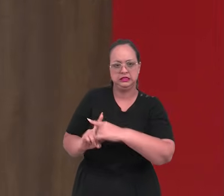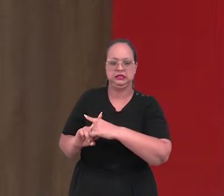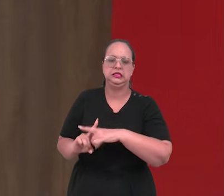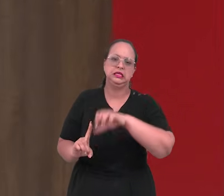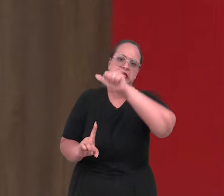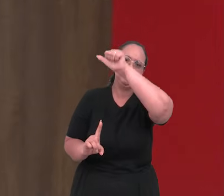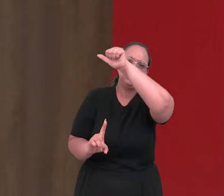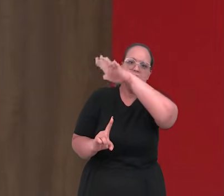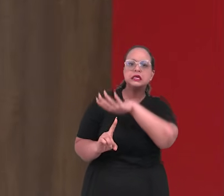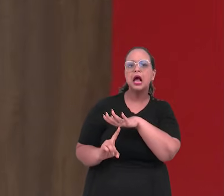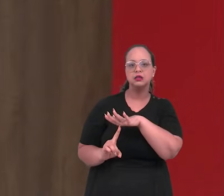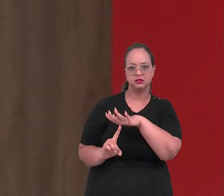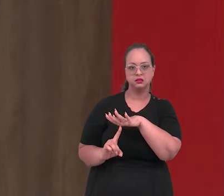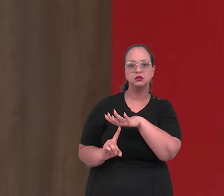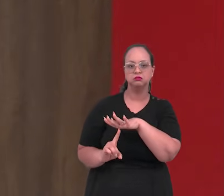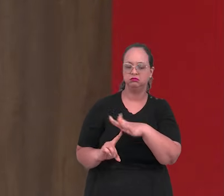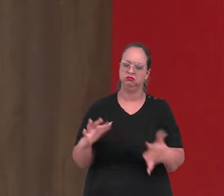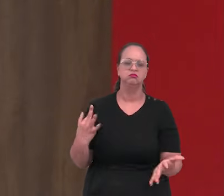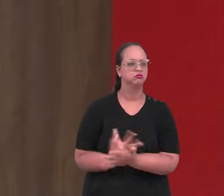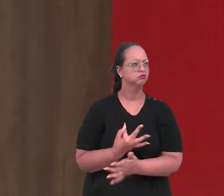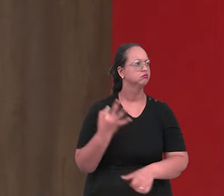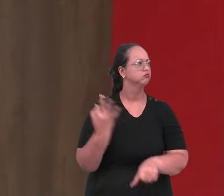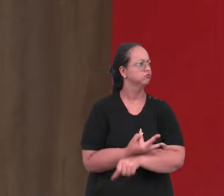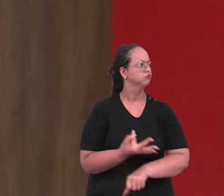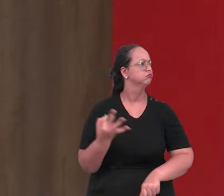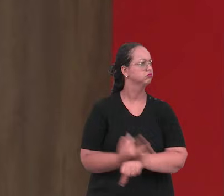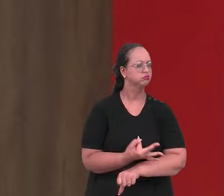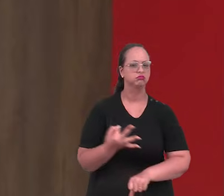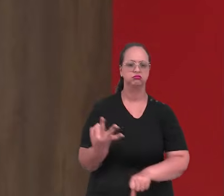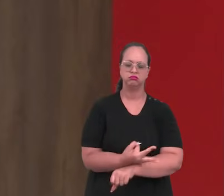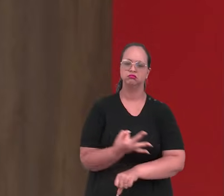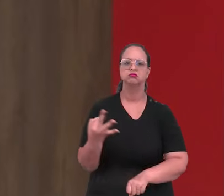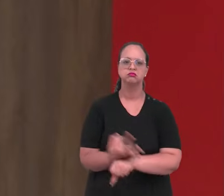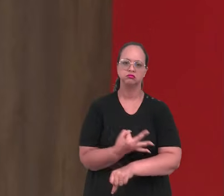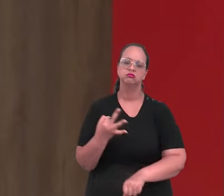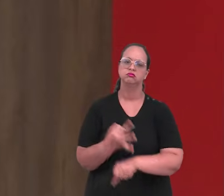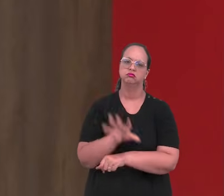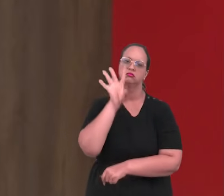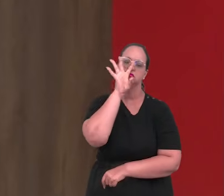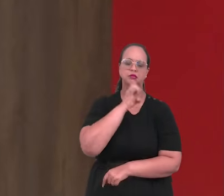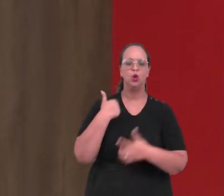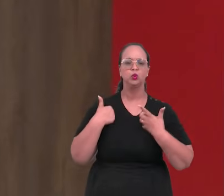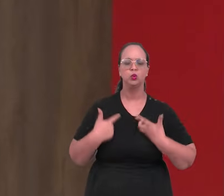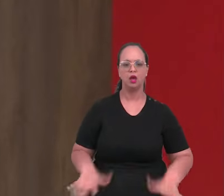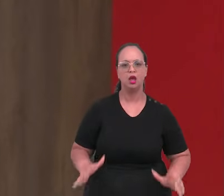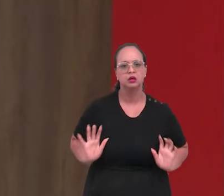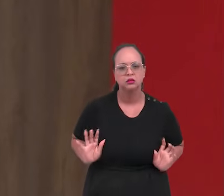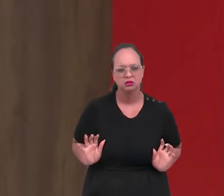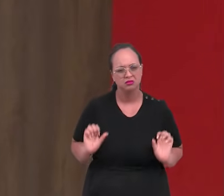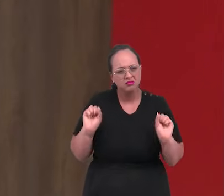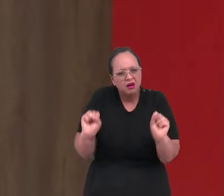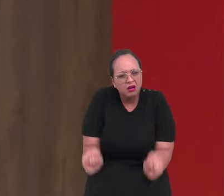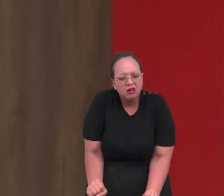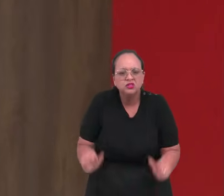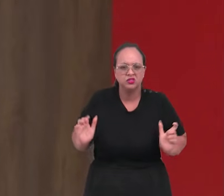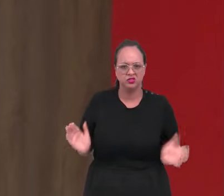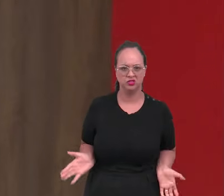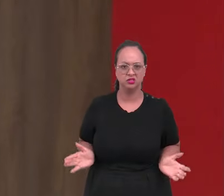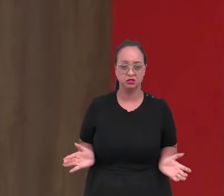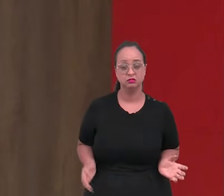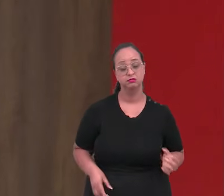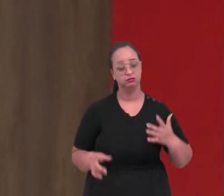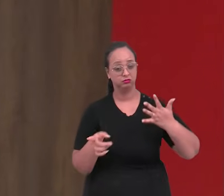A graça pode ser resistida. O homem de dura serviço que resistiu ao Espírito Santo, Paulo foi falado